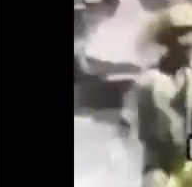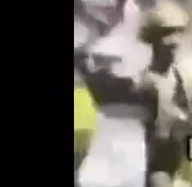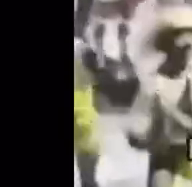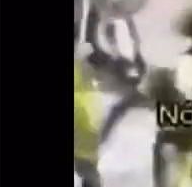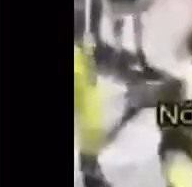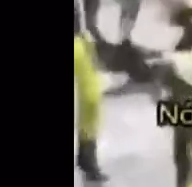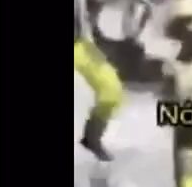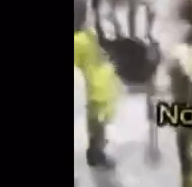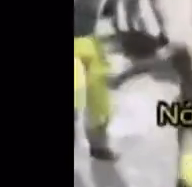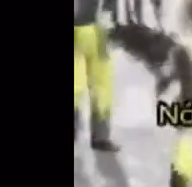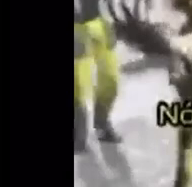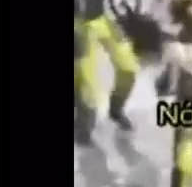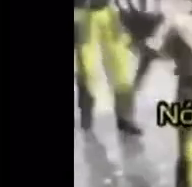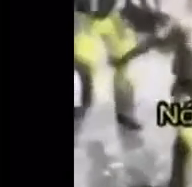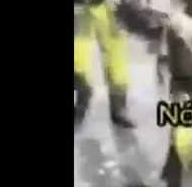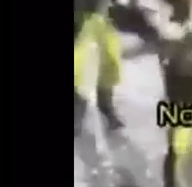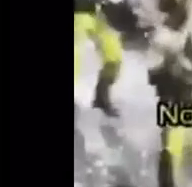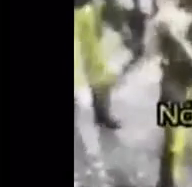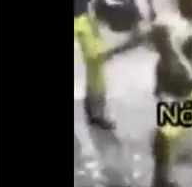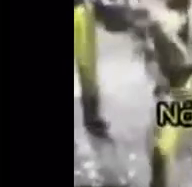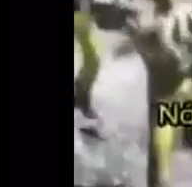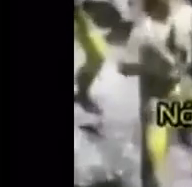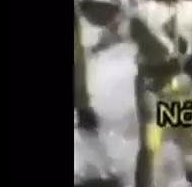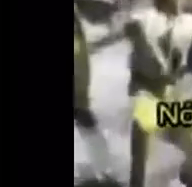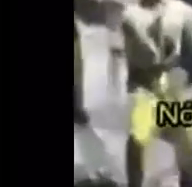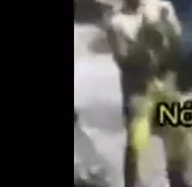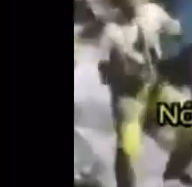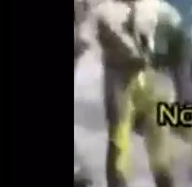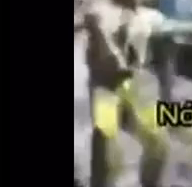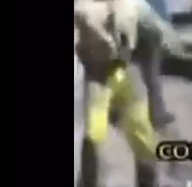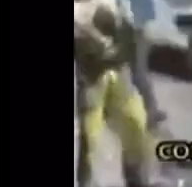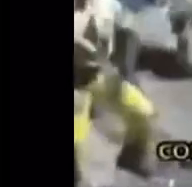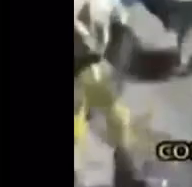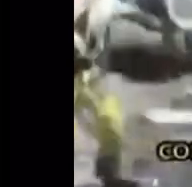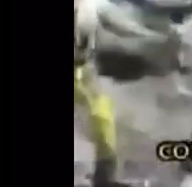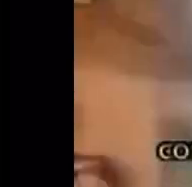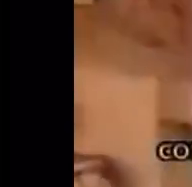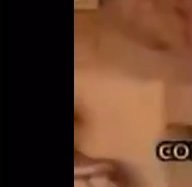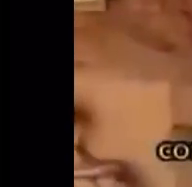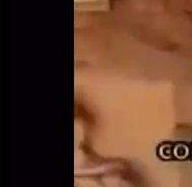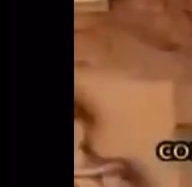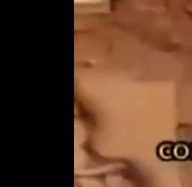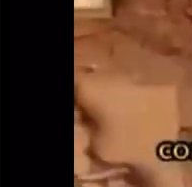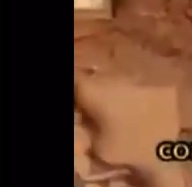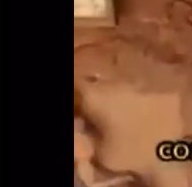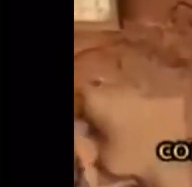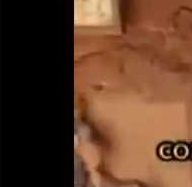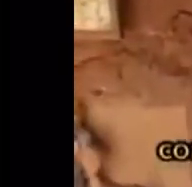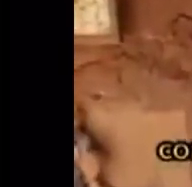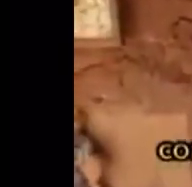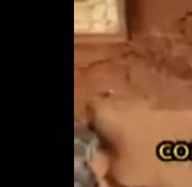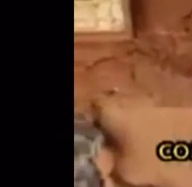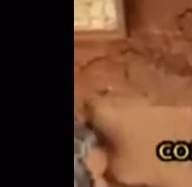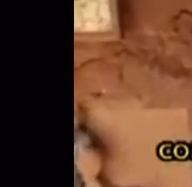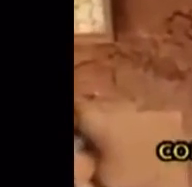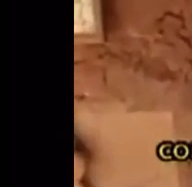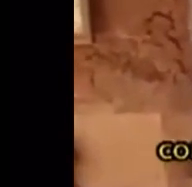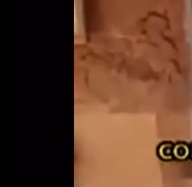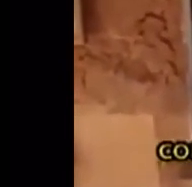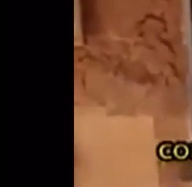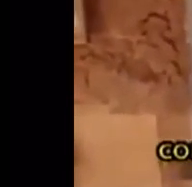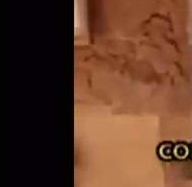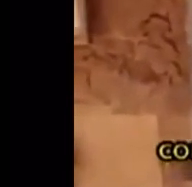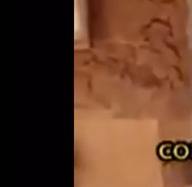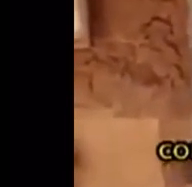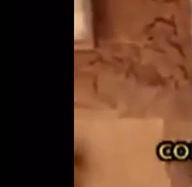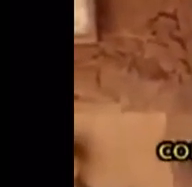dessa festa? Nós temos os clubes, os grandes clubes, clubes que são tidos como dos maiores do Brasil, né? Com capacidade para 15,